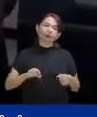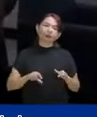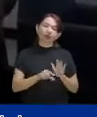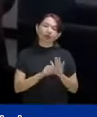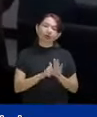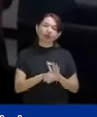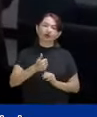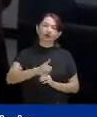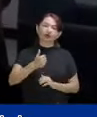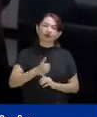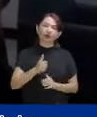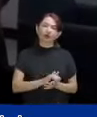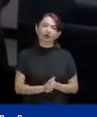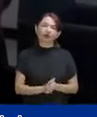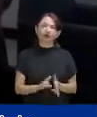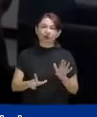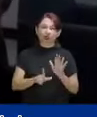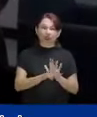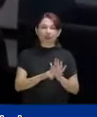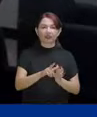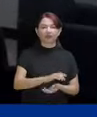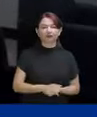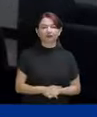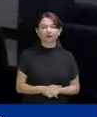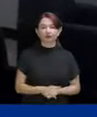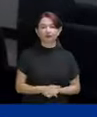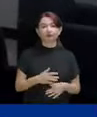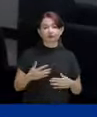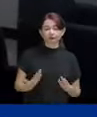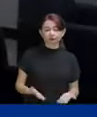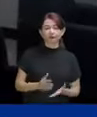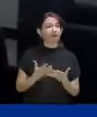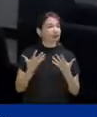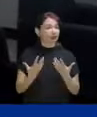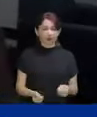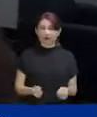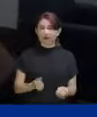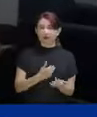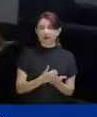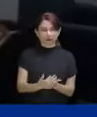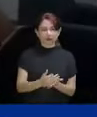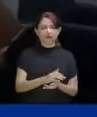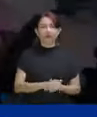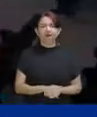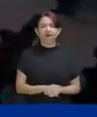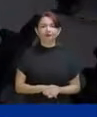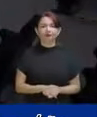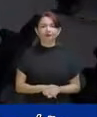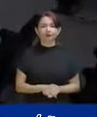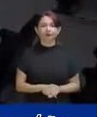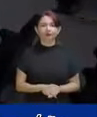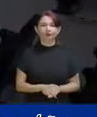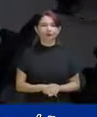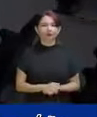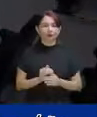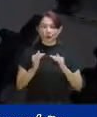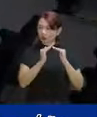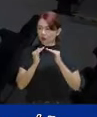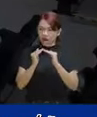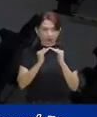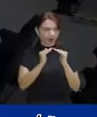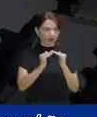da Lei 13.988 de 2020. Dessa forma, rejeita a preliminar de ilegitimidade, presidente. Todos de